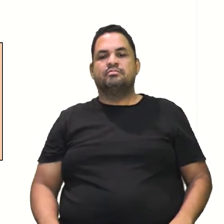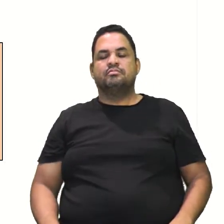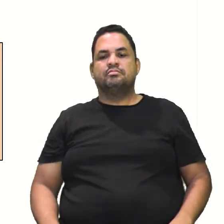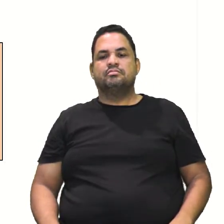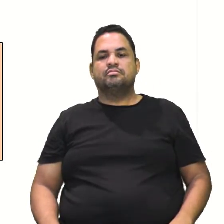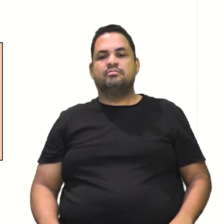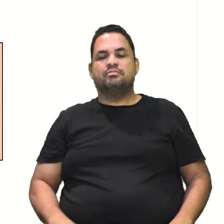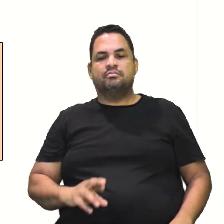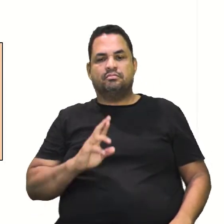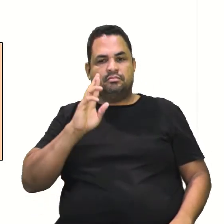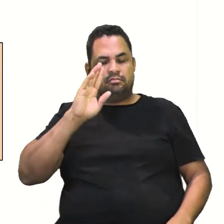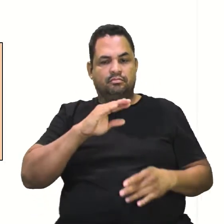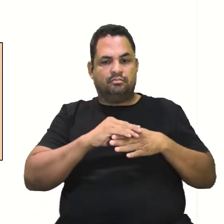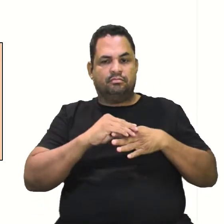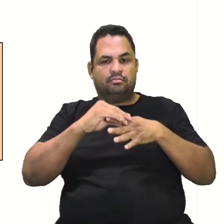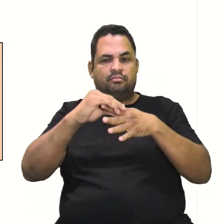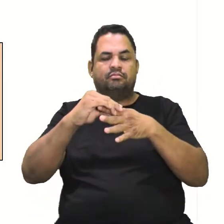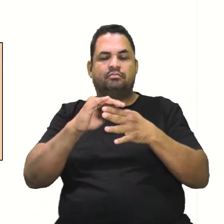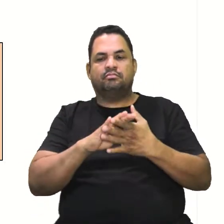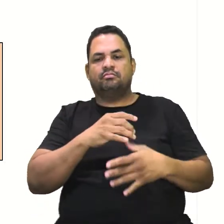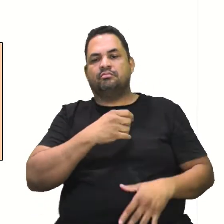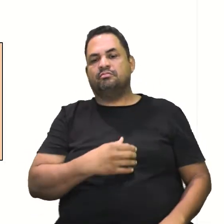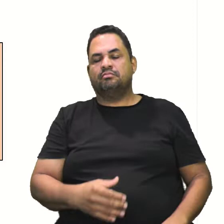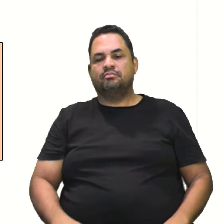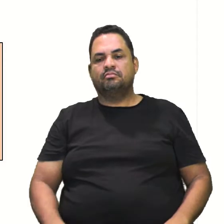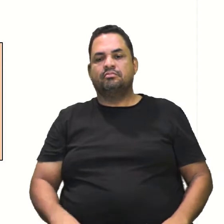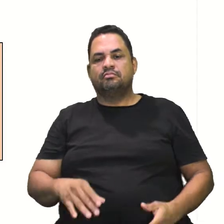aqui, né? E quem comanda nesse caso é o meu eixo